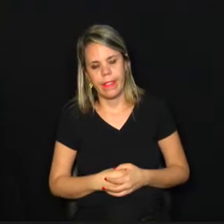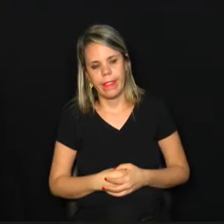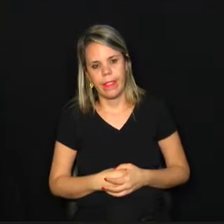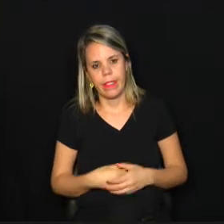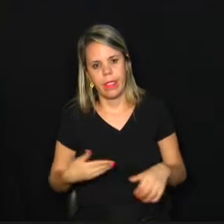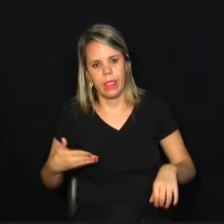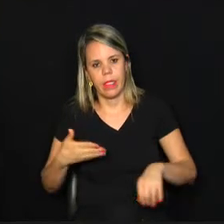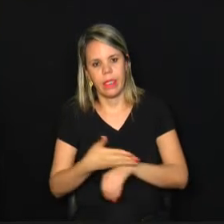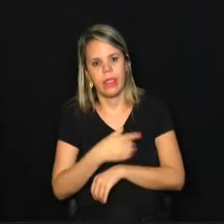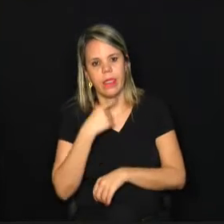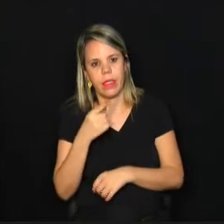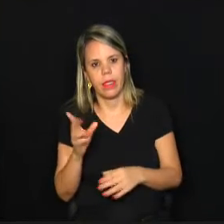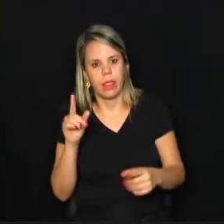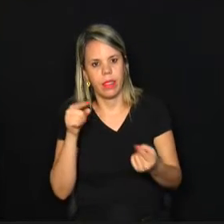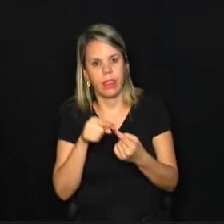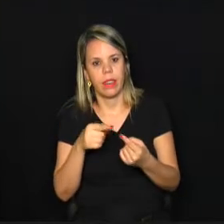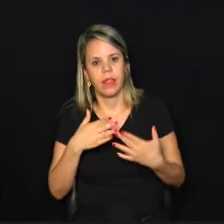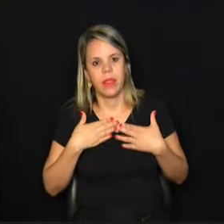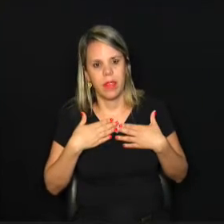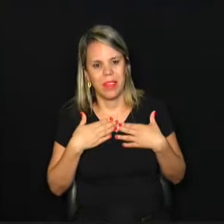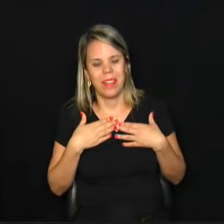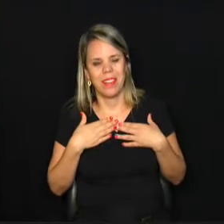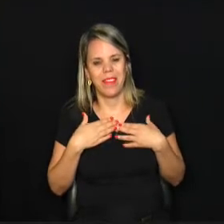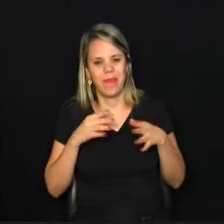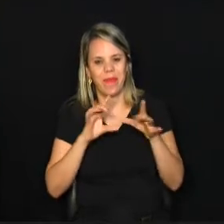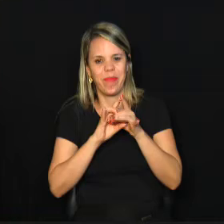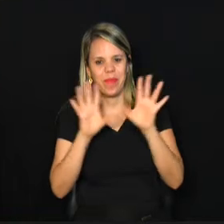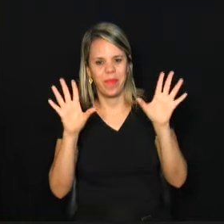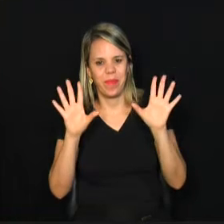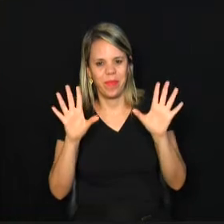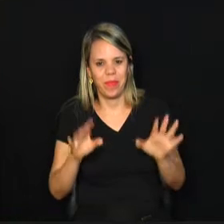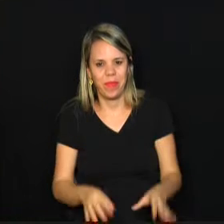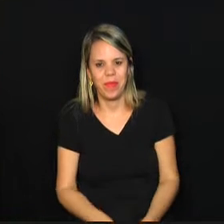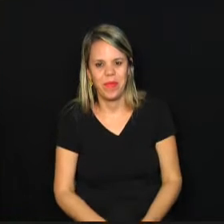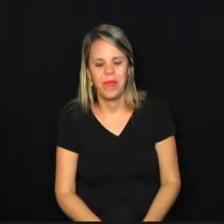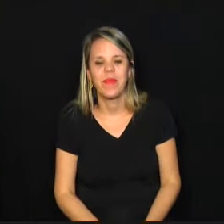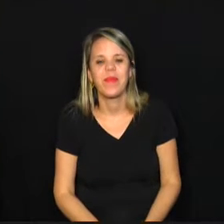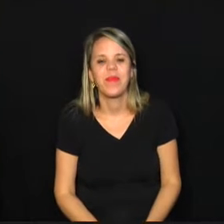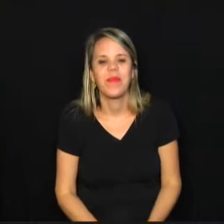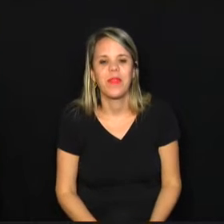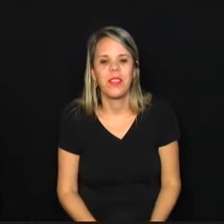entrar nas questões direto. Para mim, estou à vontade e estou à disposição.